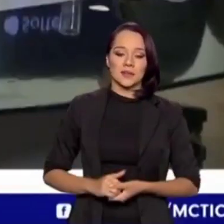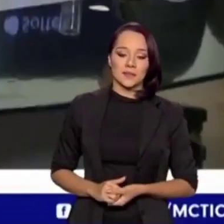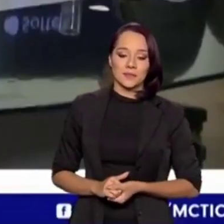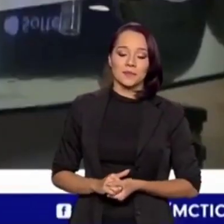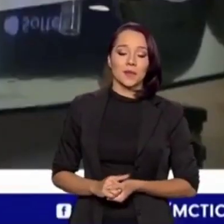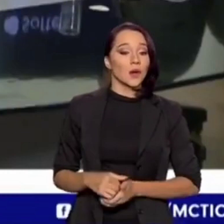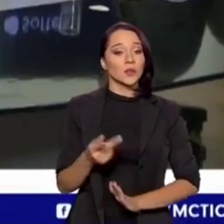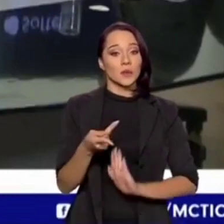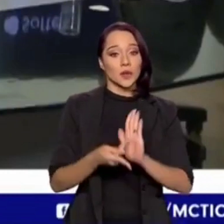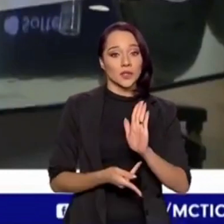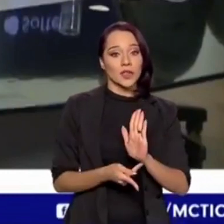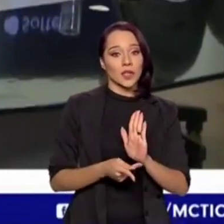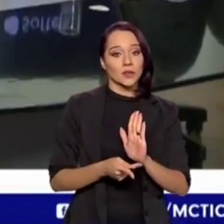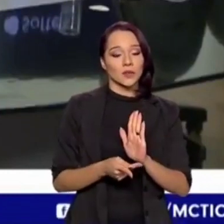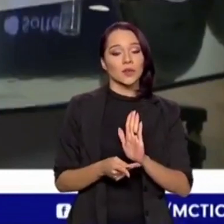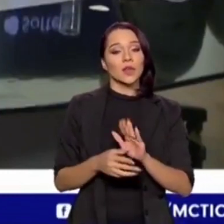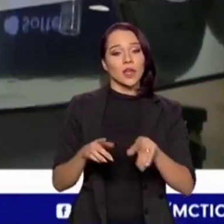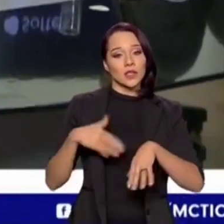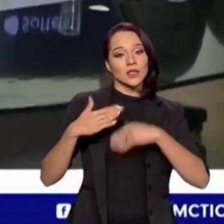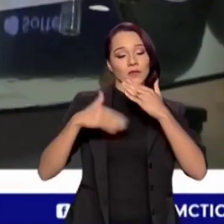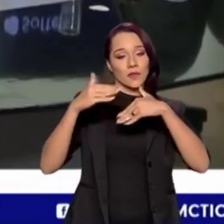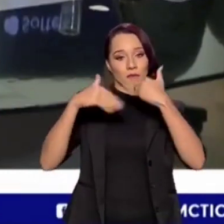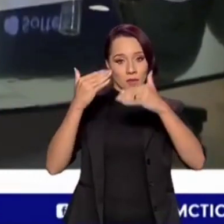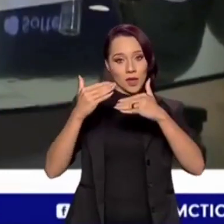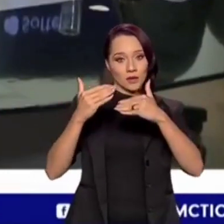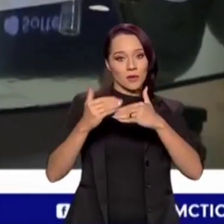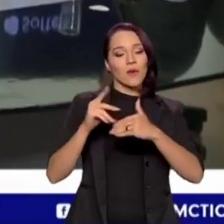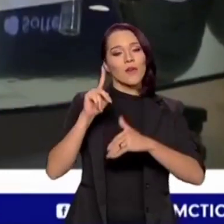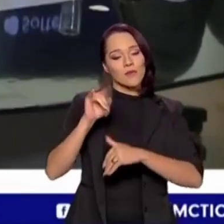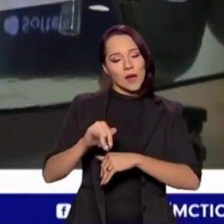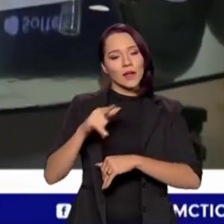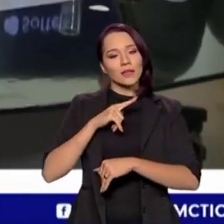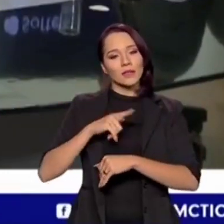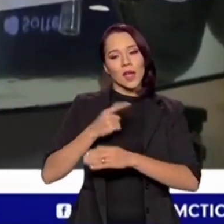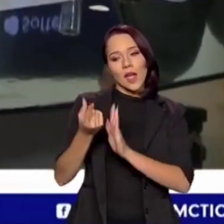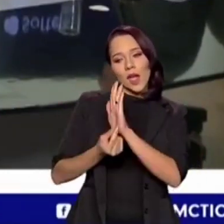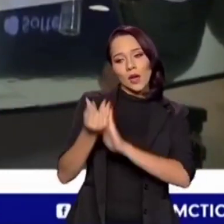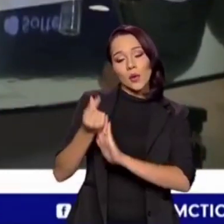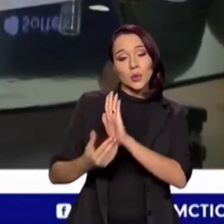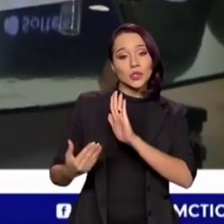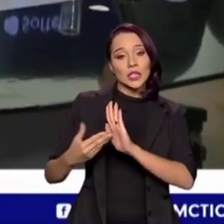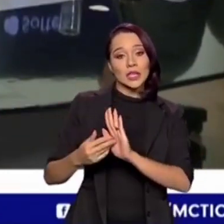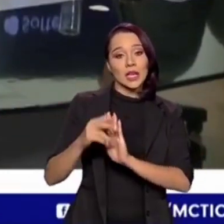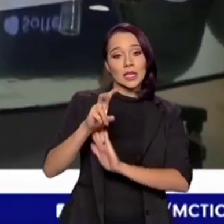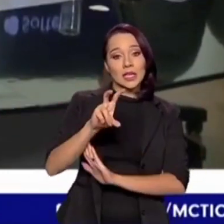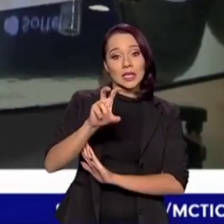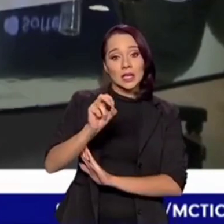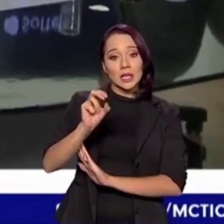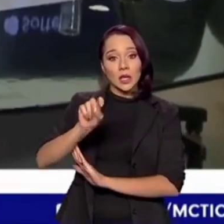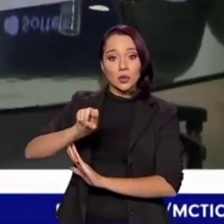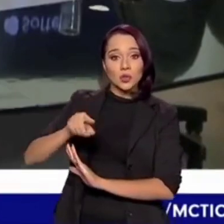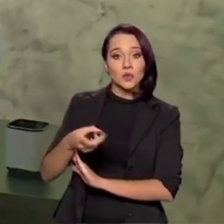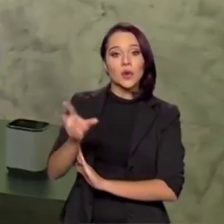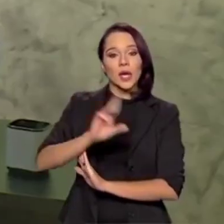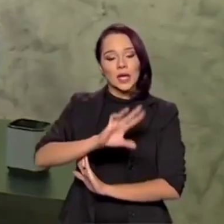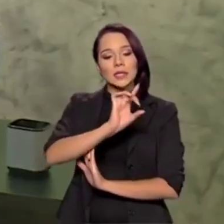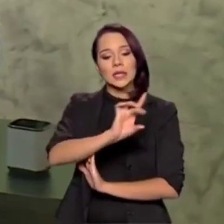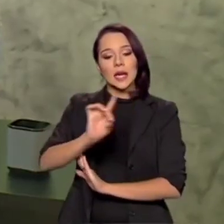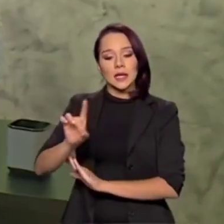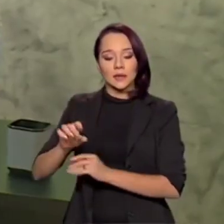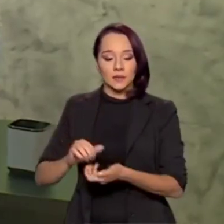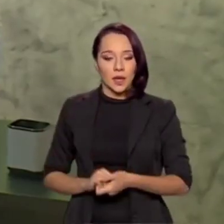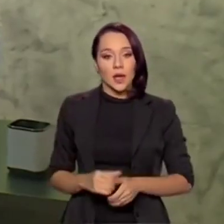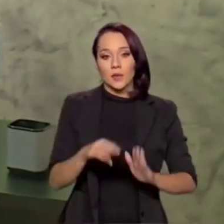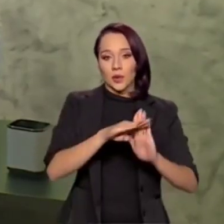Os projetos de mentoria e desenvolvimento vão contar com recursos de até R$500 mil cada. Um programa